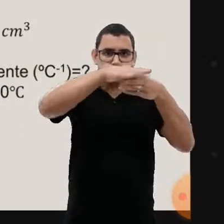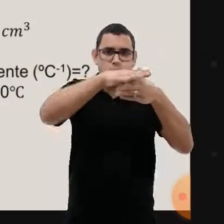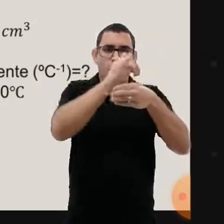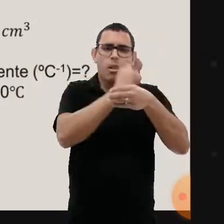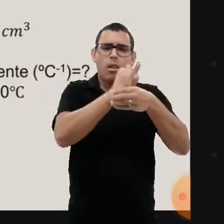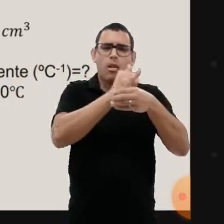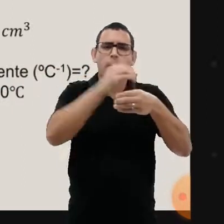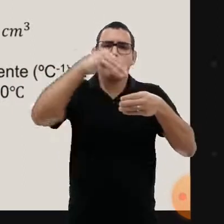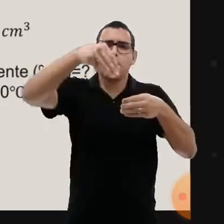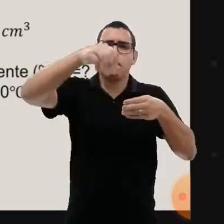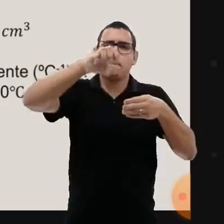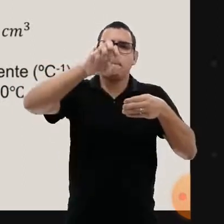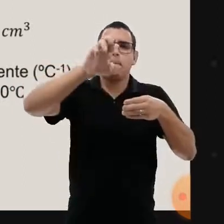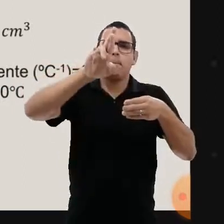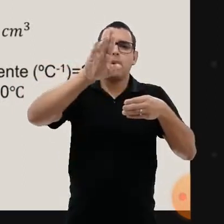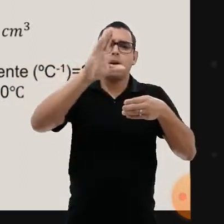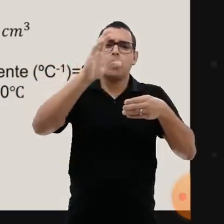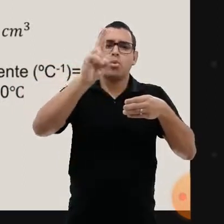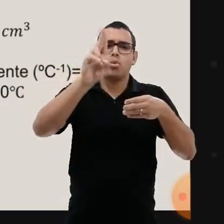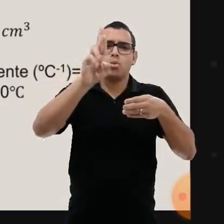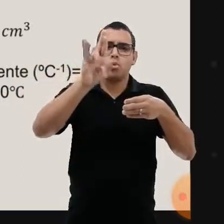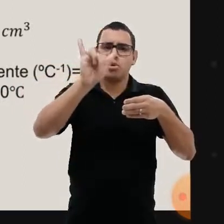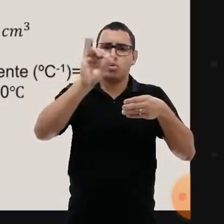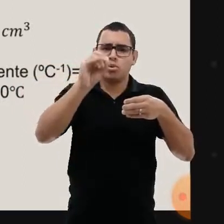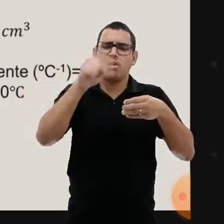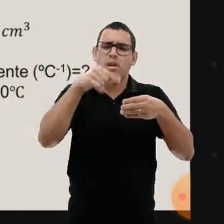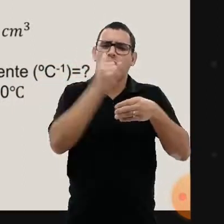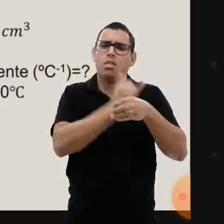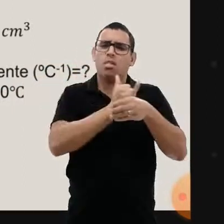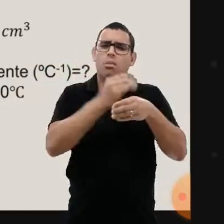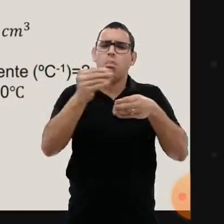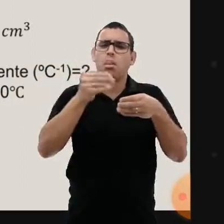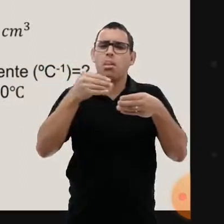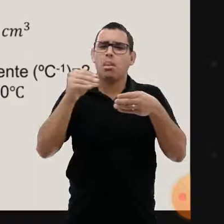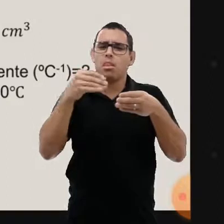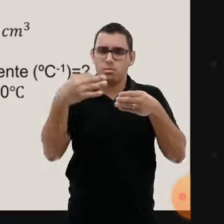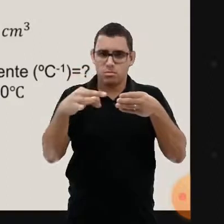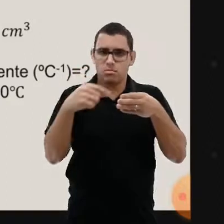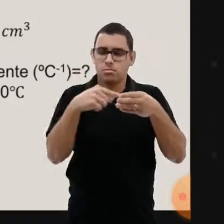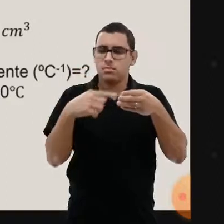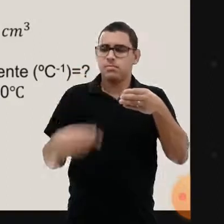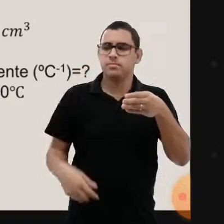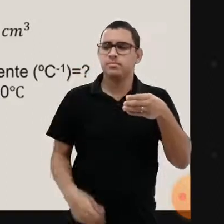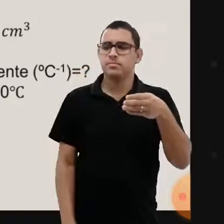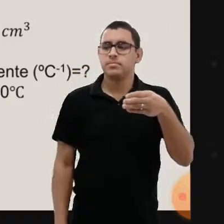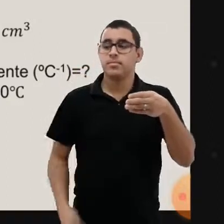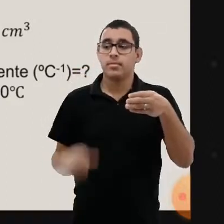completamente preenchido com mercúrio. Olha, ele colocou aí a substância.